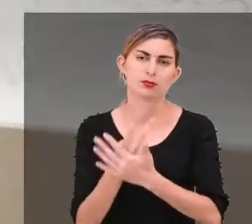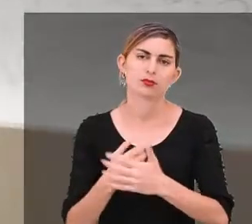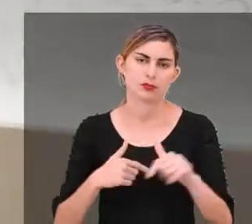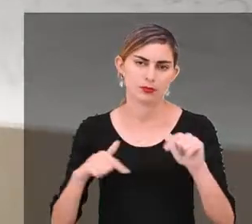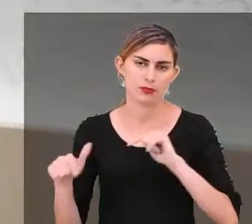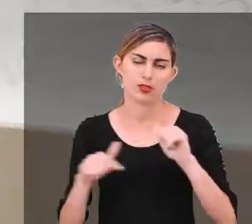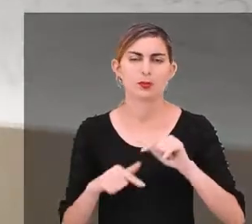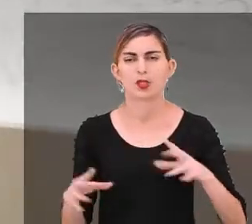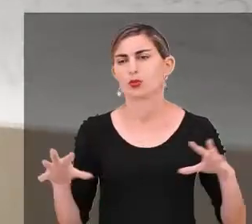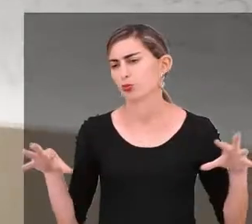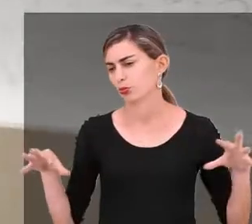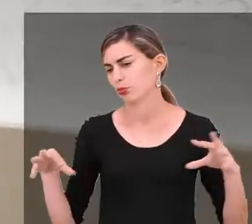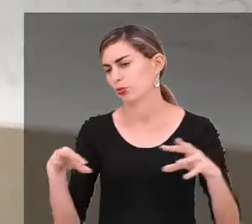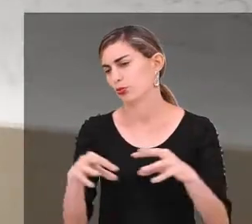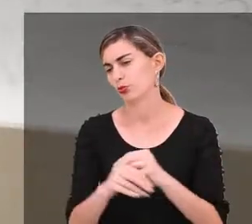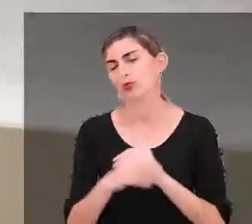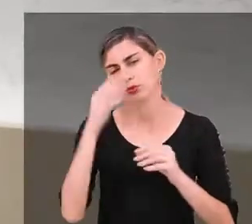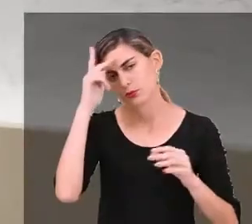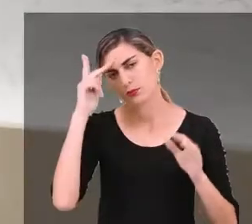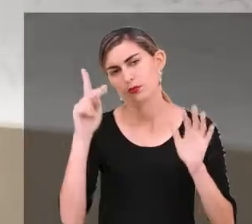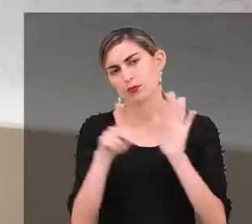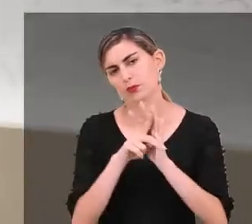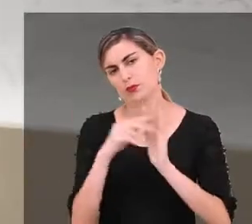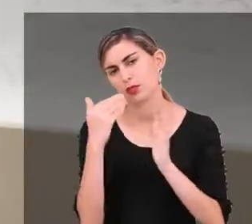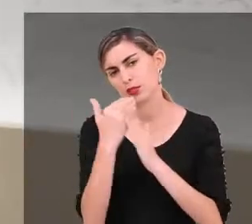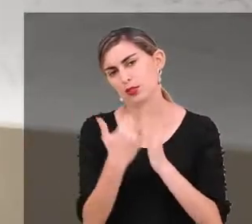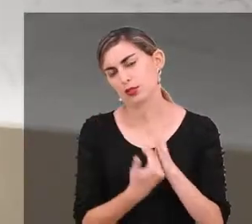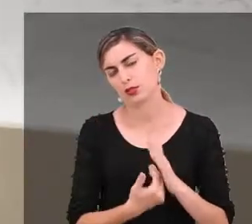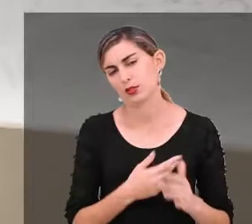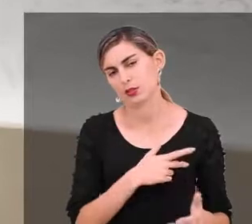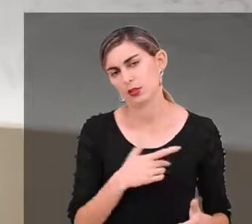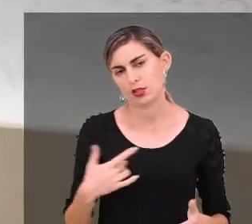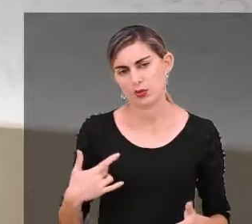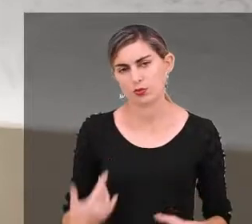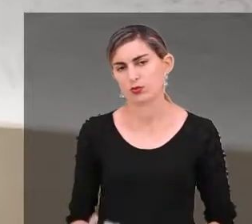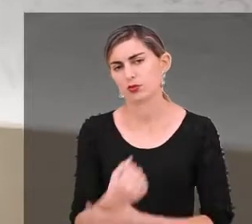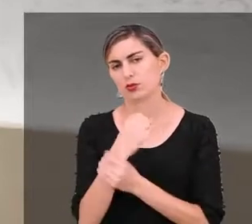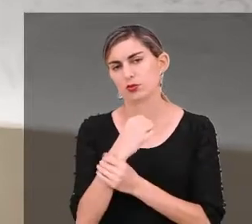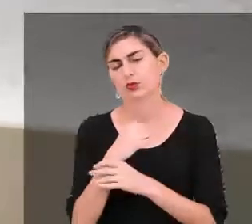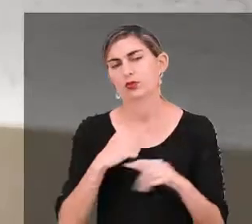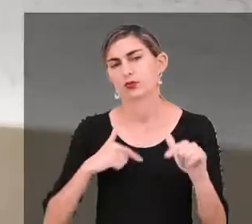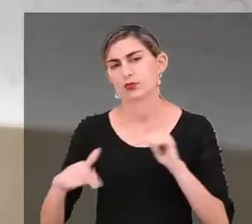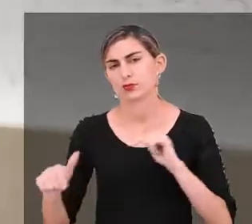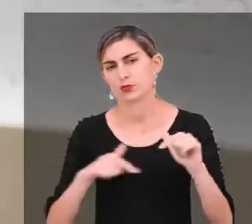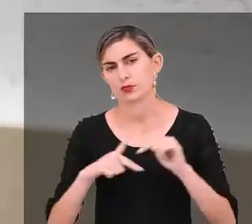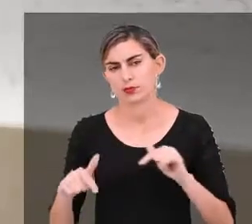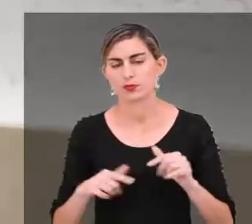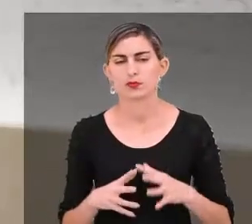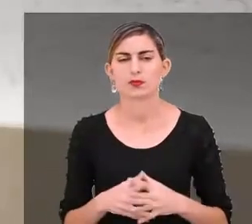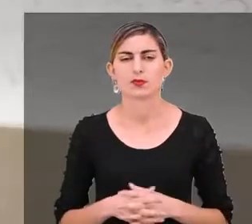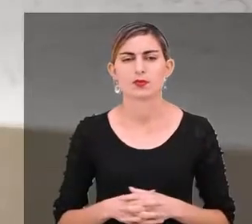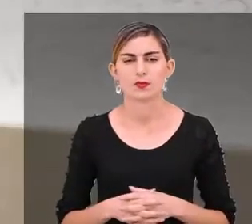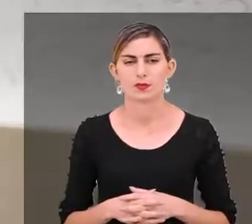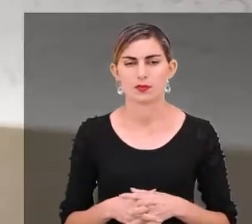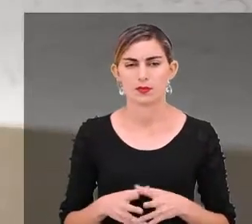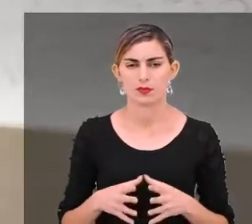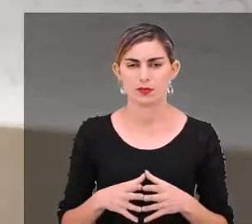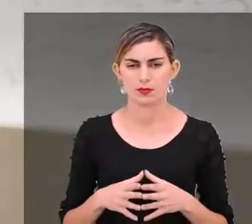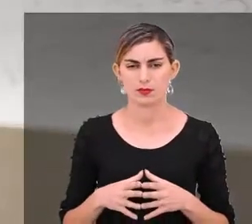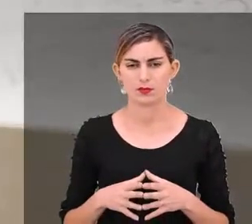acidentes de trabalho e perante a tudo que diz respeito à saúde e à segurança do trabalhador.